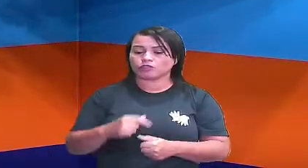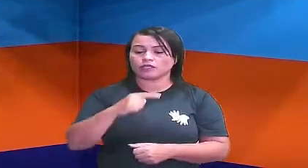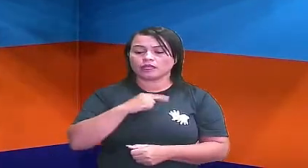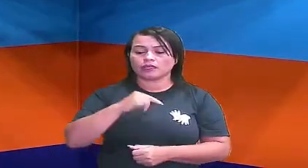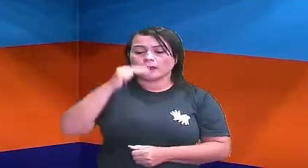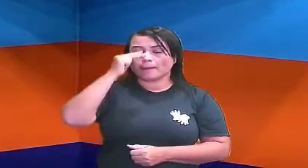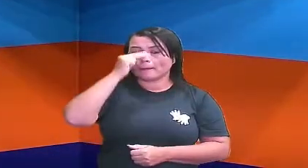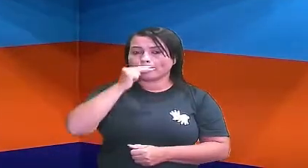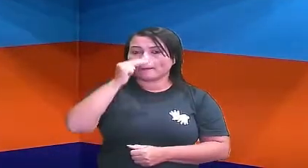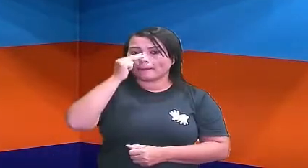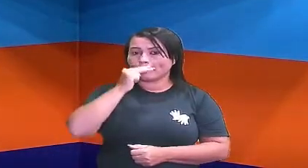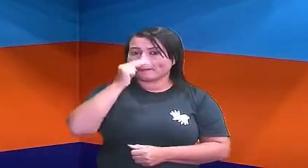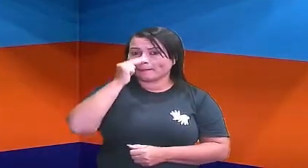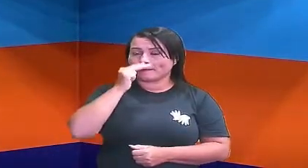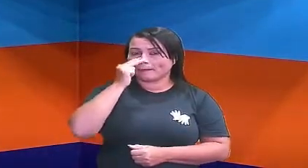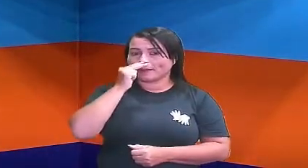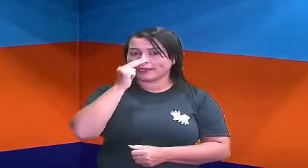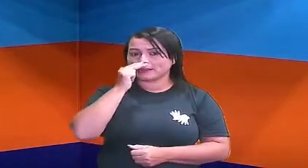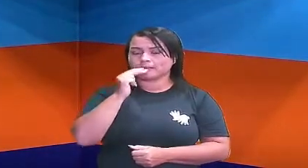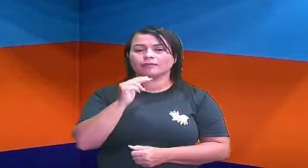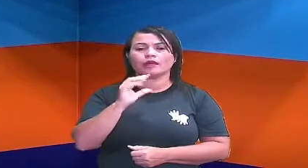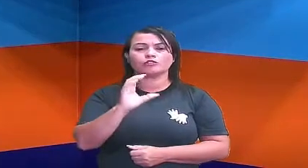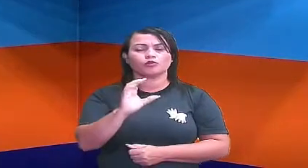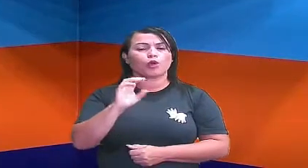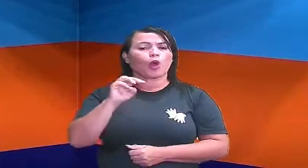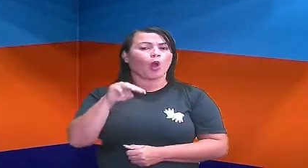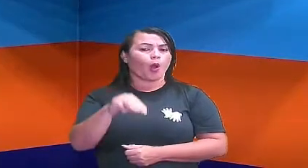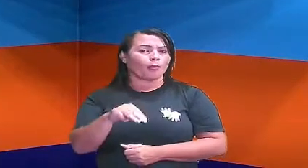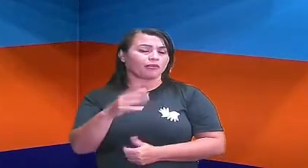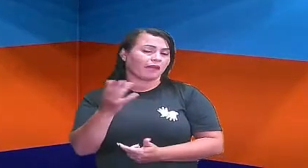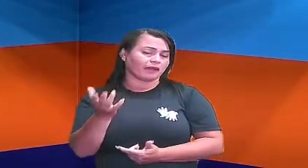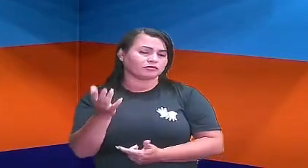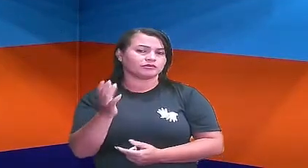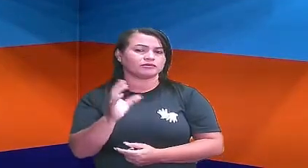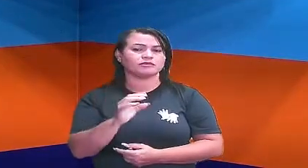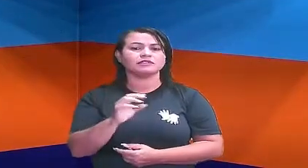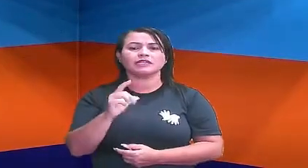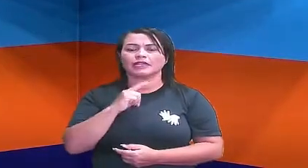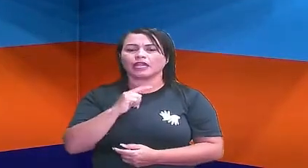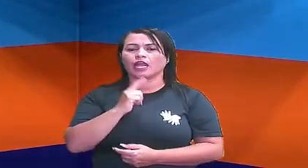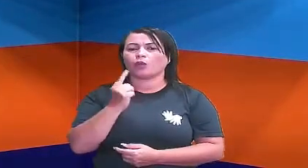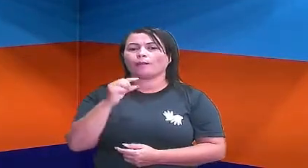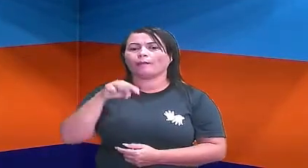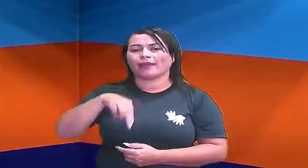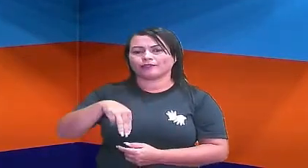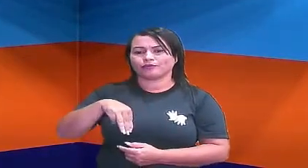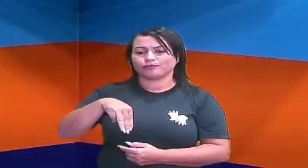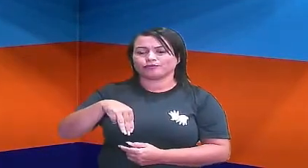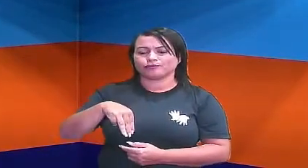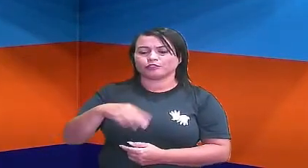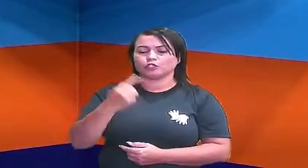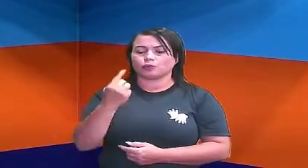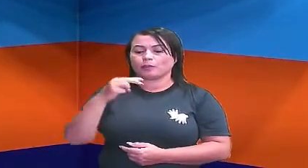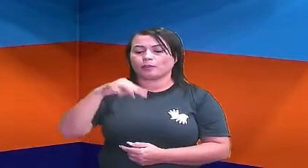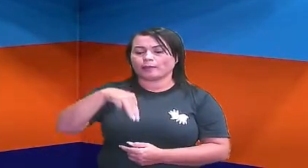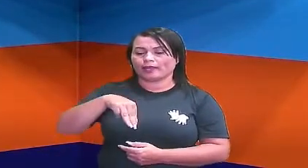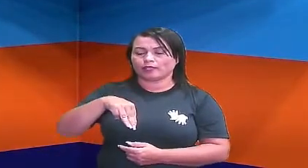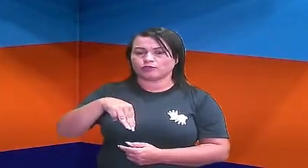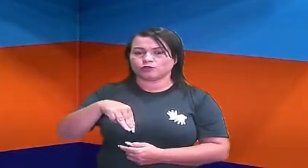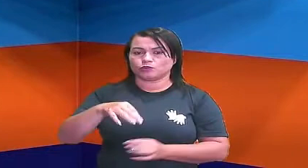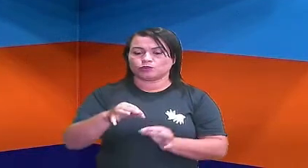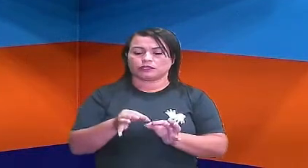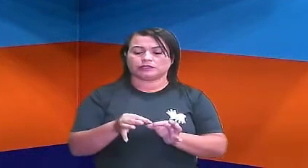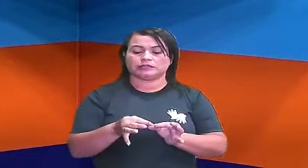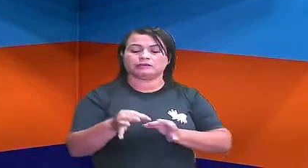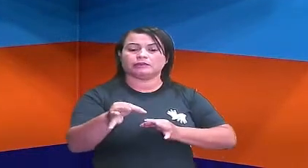numa mesma unidade de comprimento. Que é o caso daqui, ó, 1 metro e 1 metro. A dimensão do comprimento e